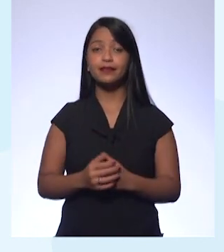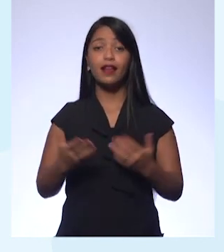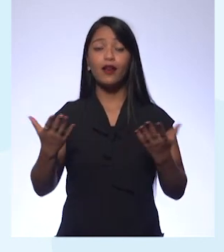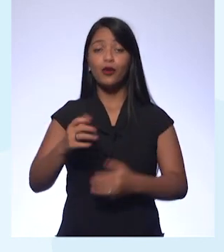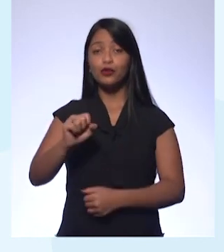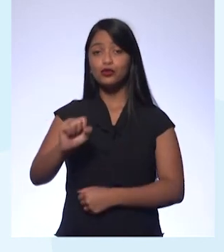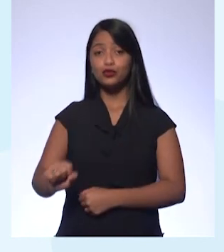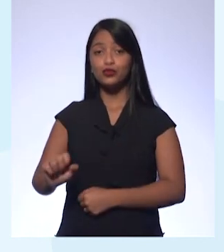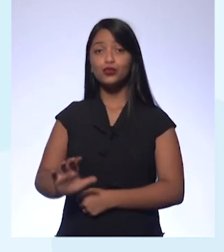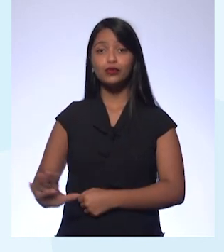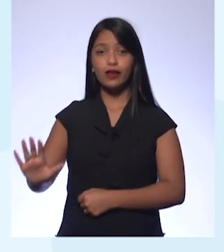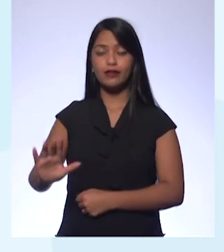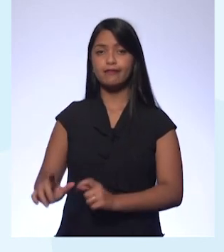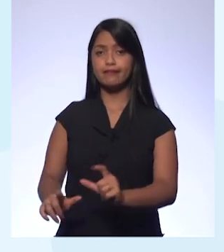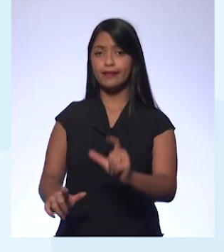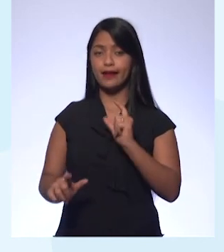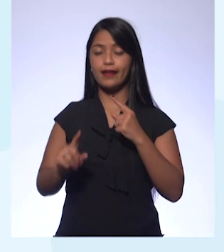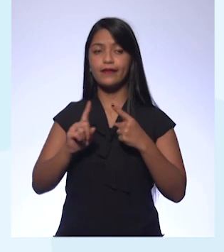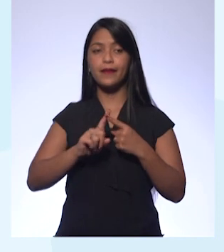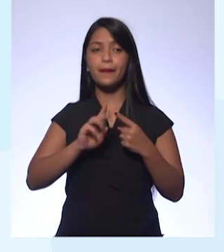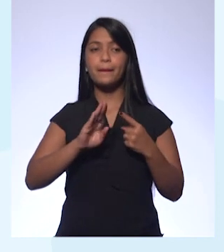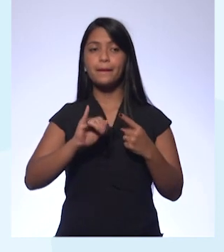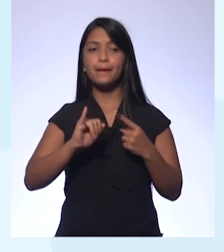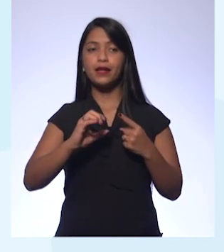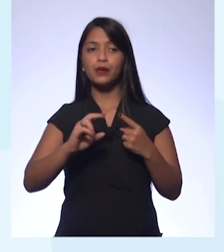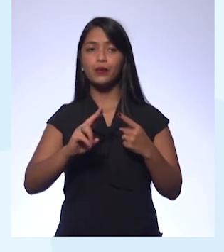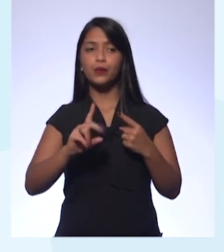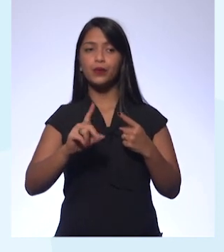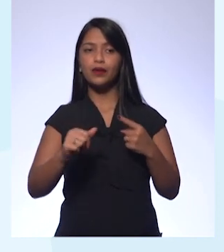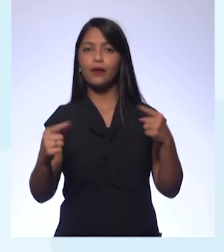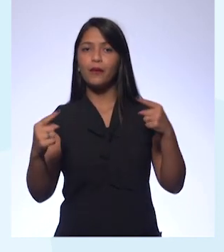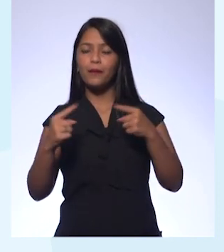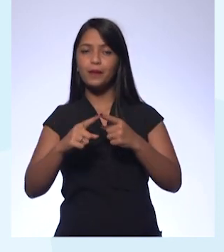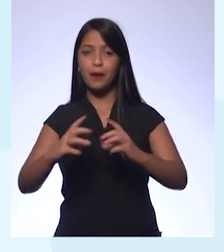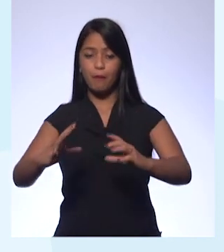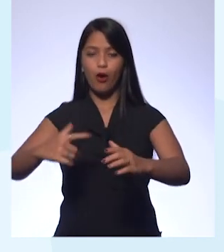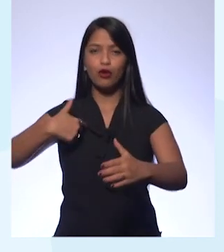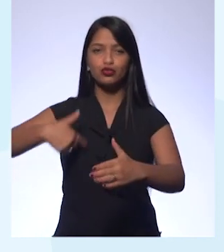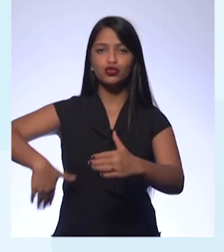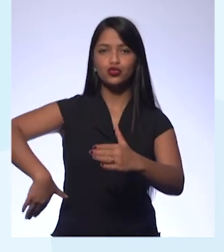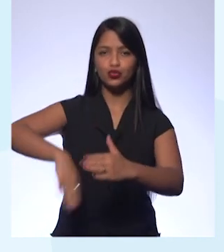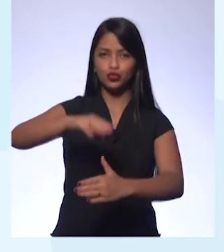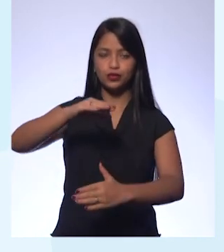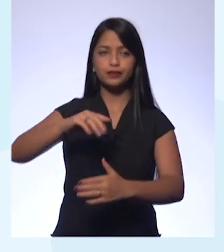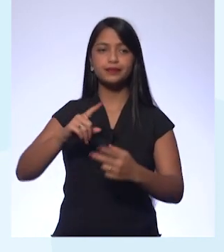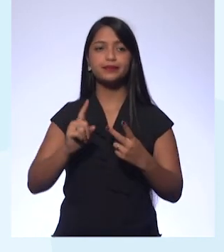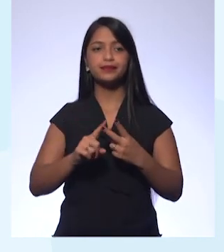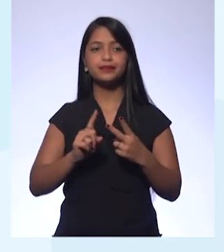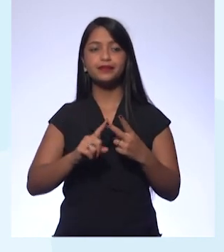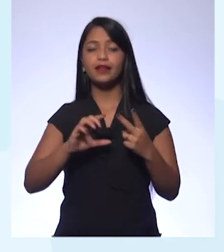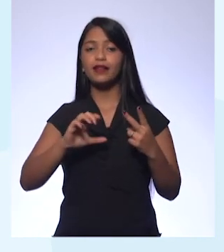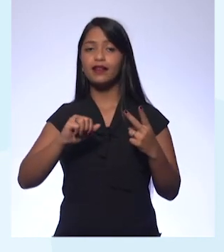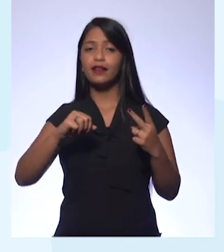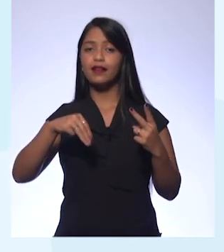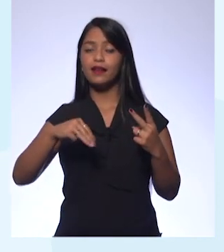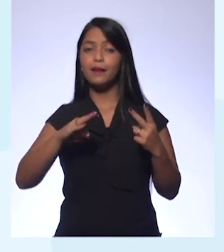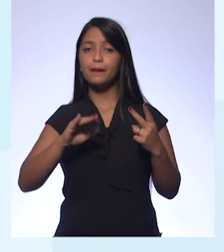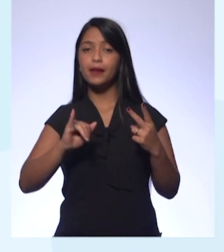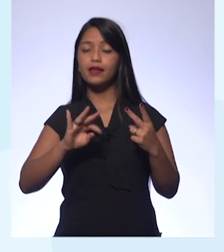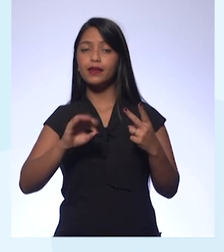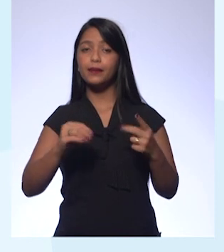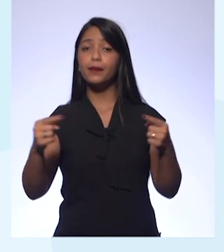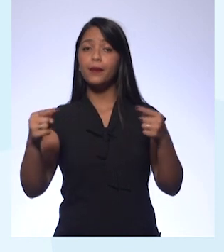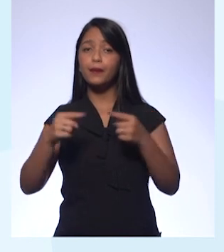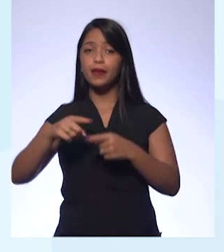então chutar a bola. Cambito, perna fina. É fria, é perigoso. Larica, fome. Rolê, dar um